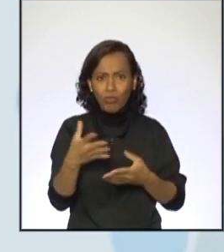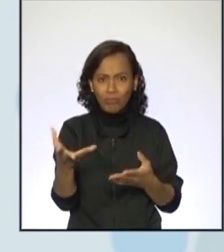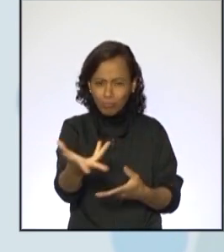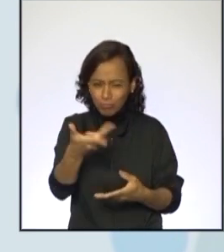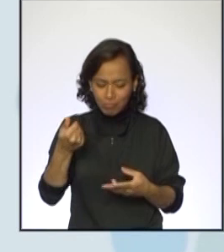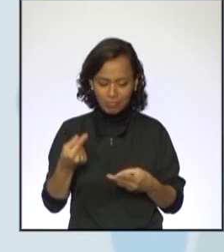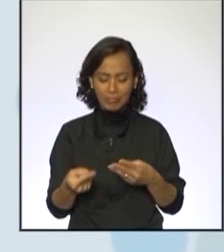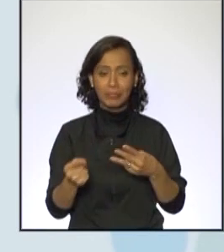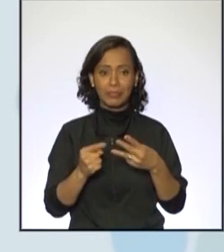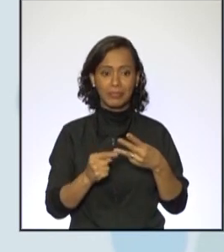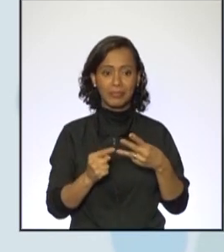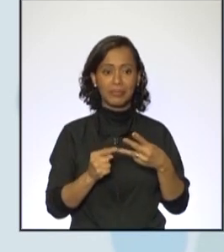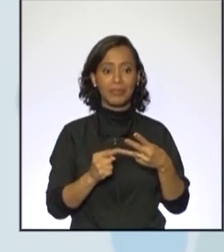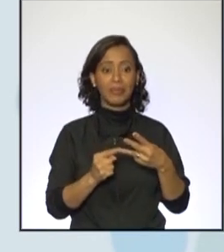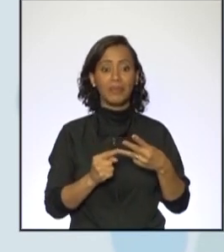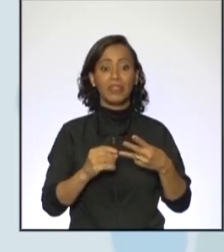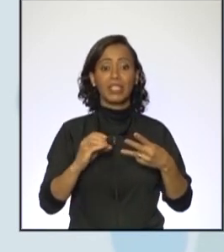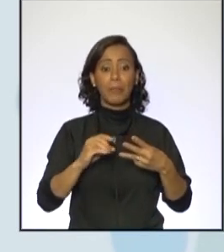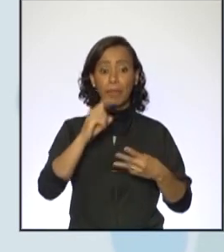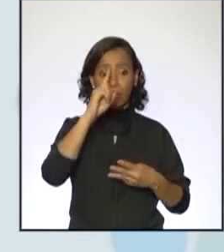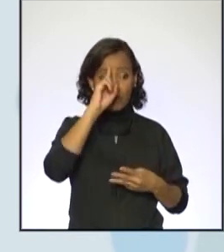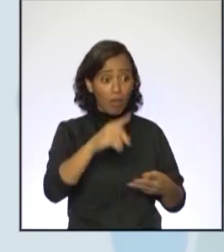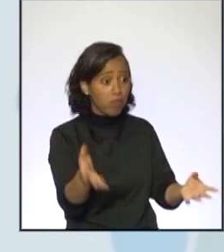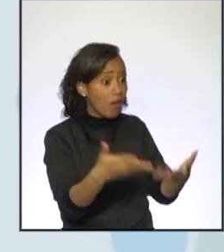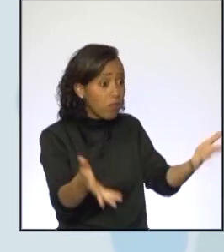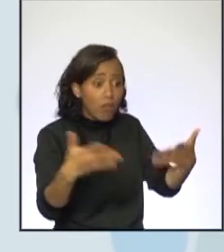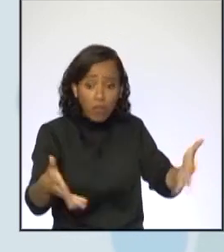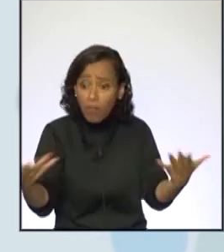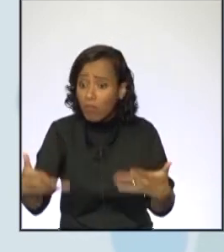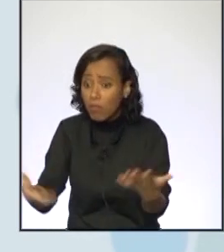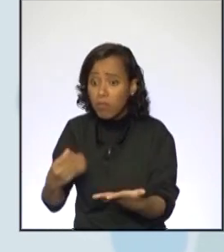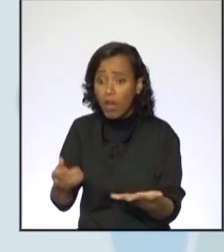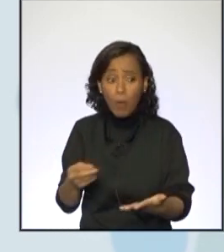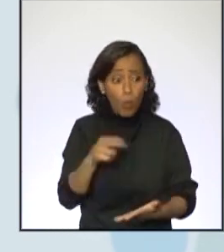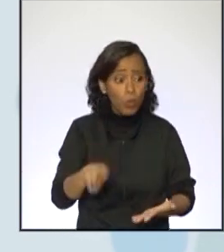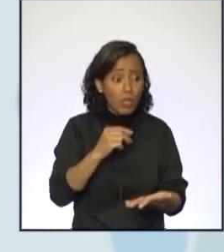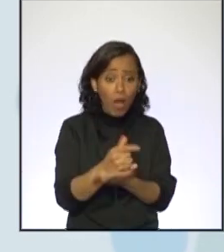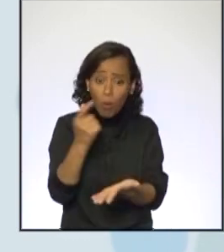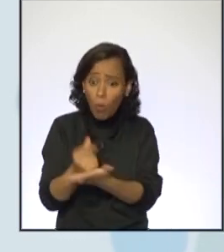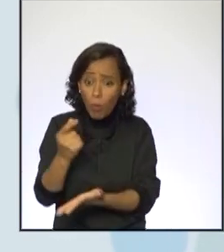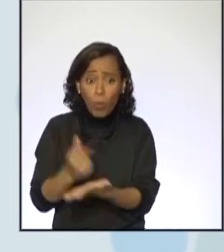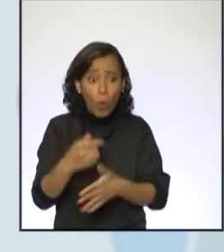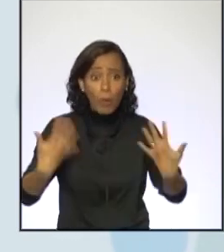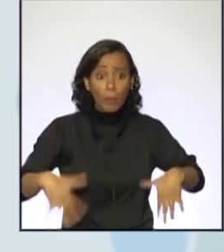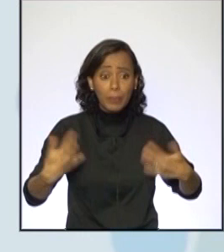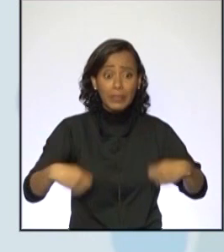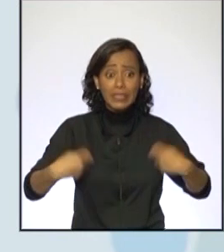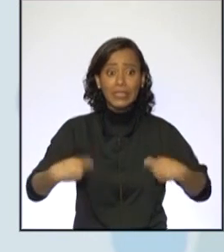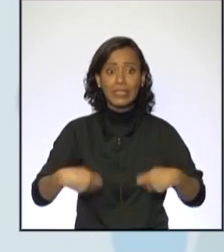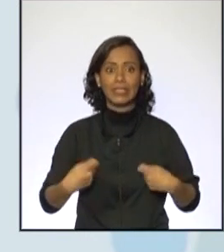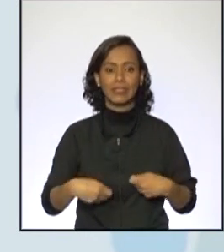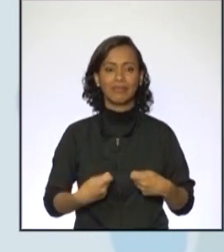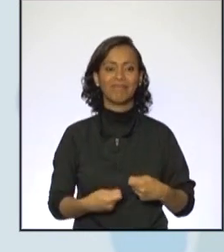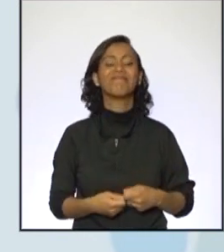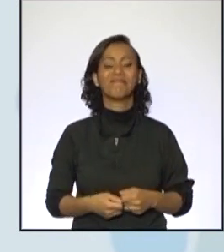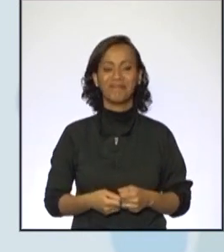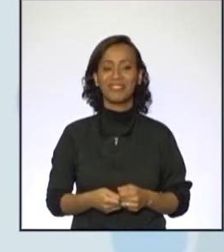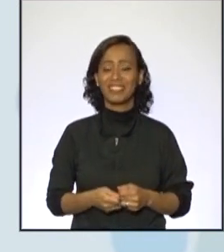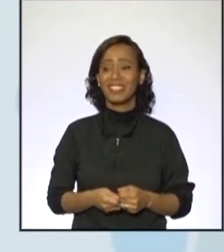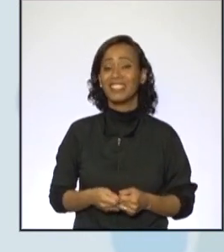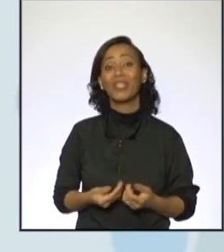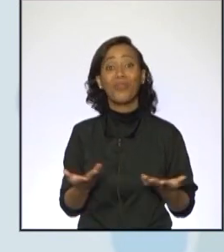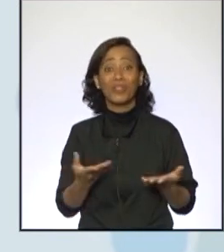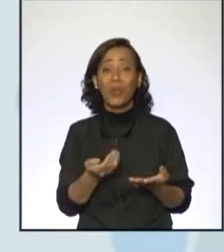D, convidar a todos para usarem o produto. Ai, Kátia, a gente tá no fim da aula, a gente tá no fim da aula. Vamos tentar